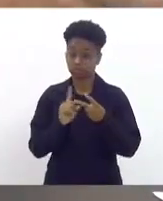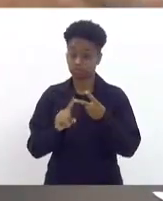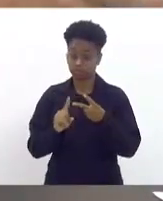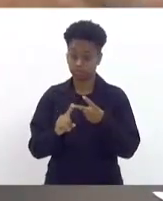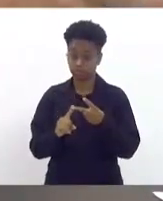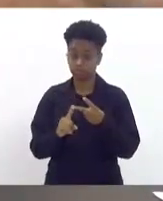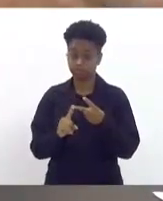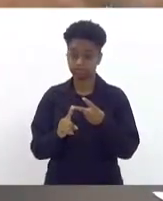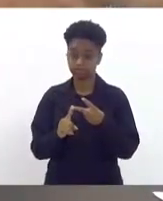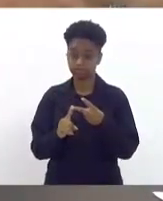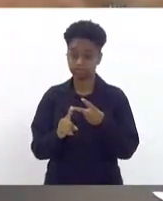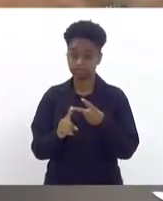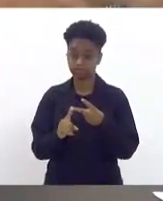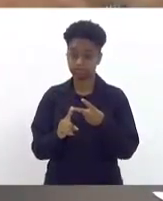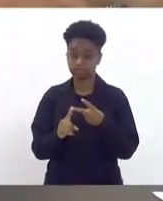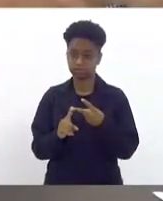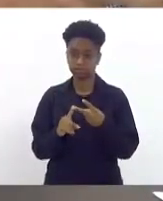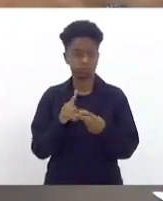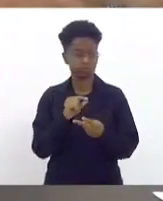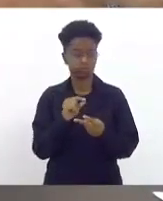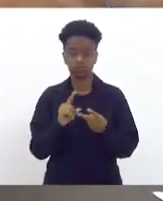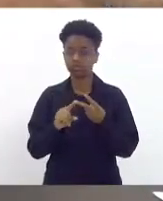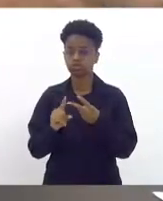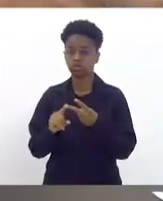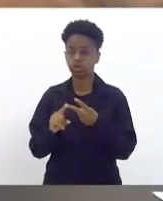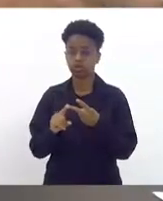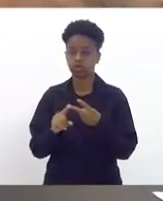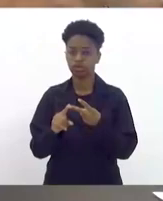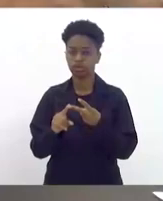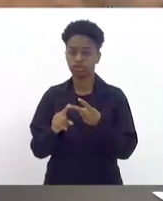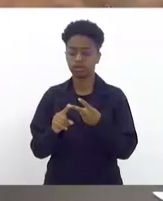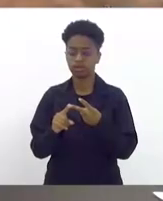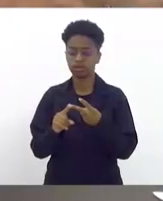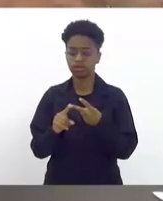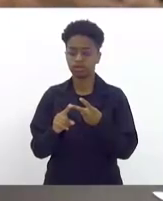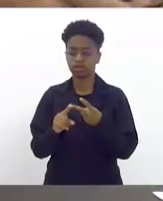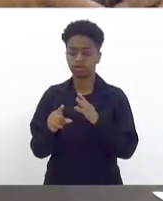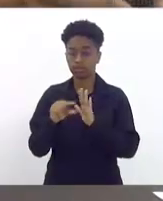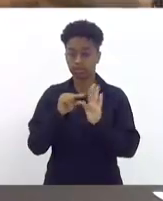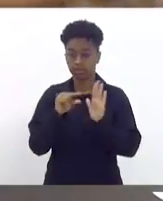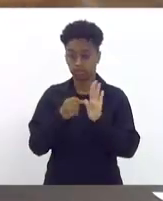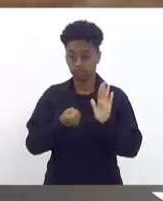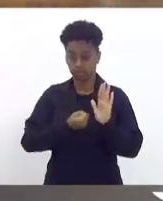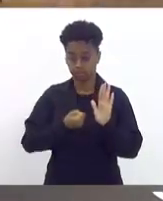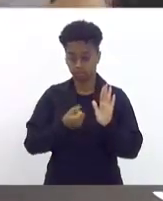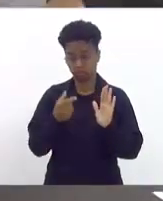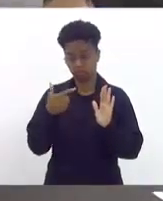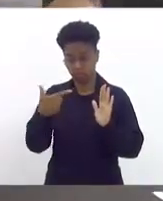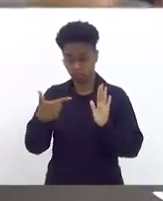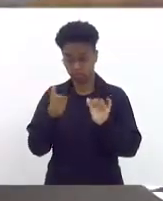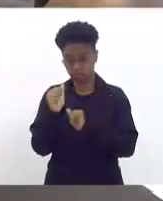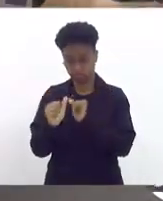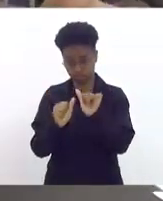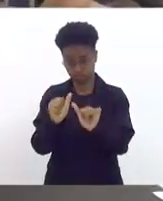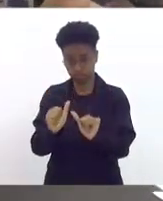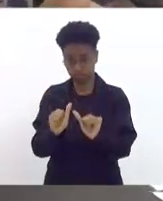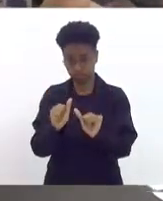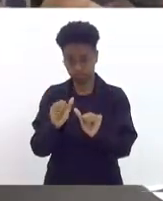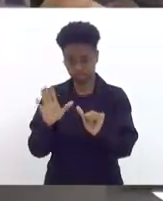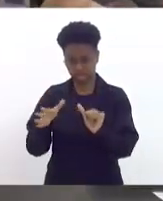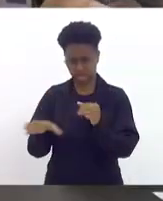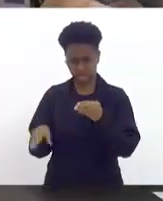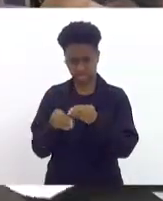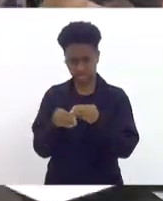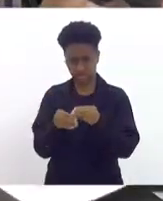questão era sobre era sobre a emenda a emenda número 2 modificativa essa foi incorporada